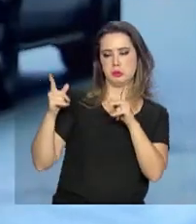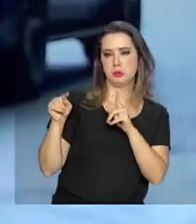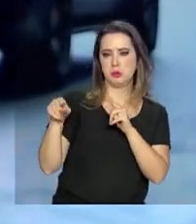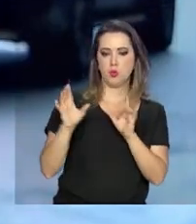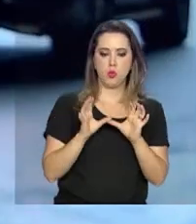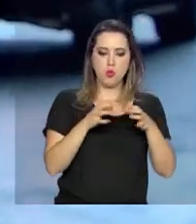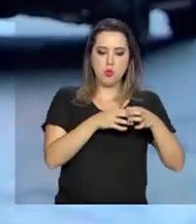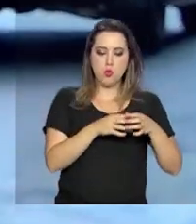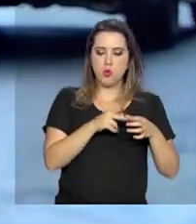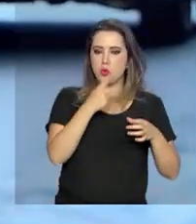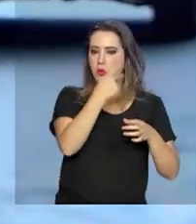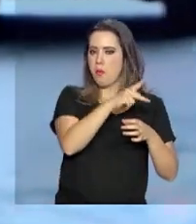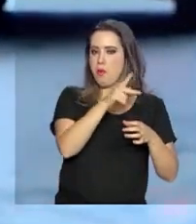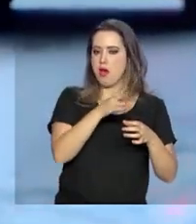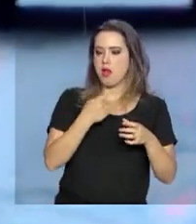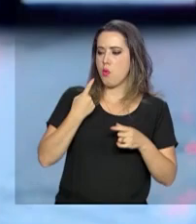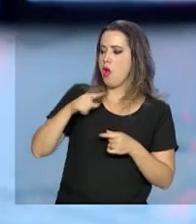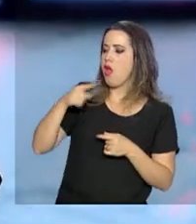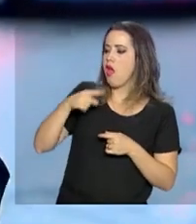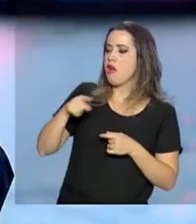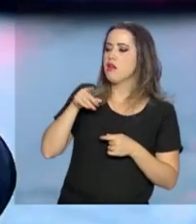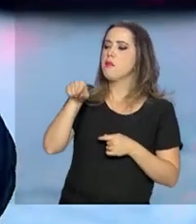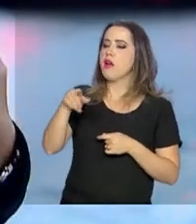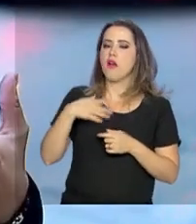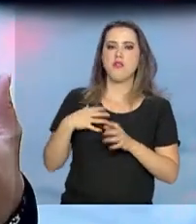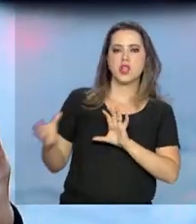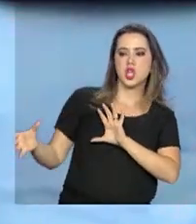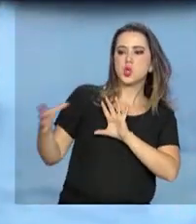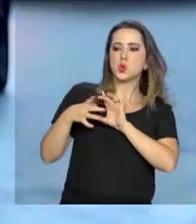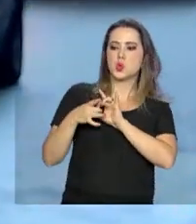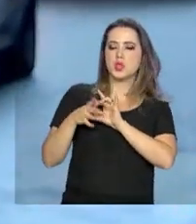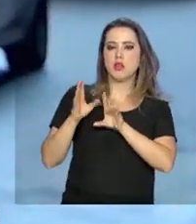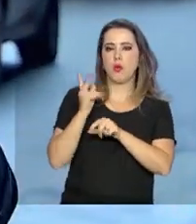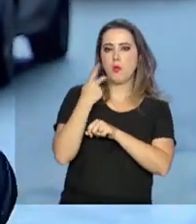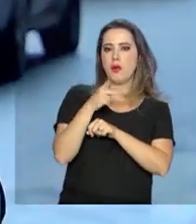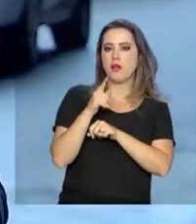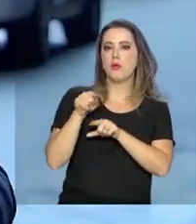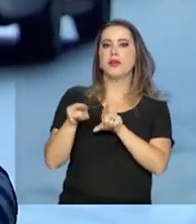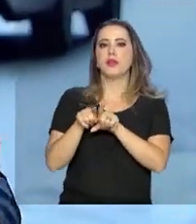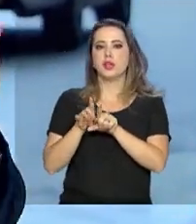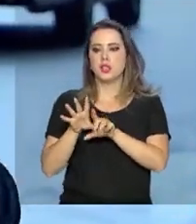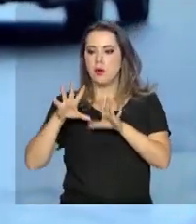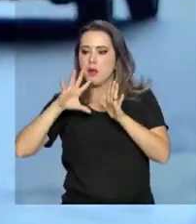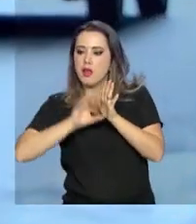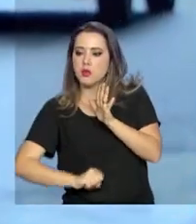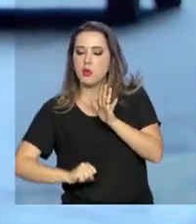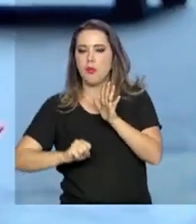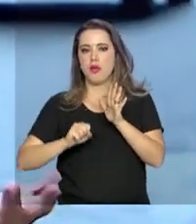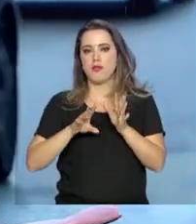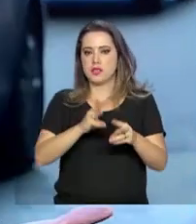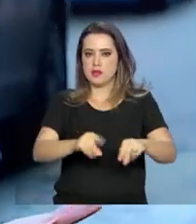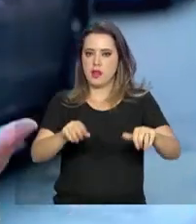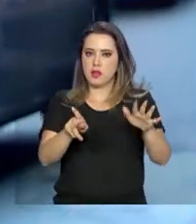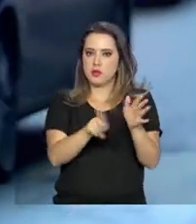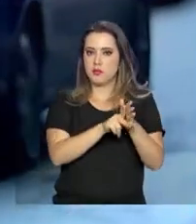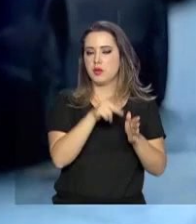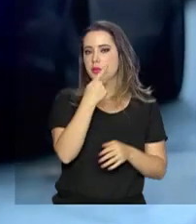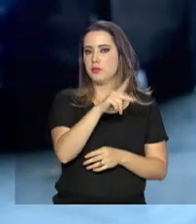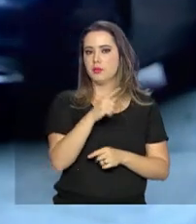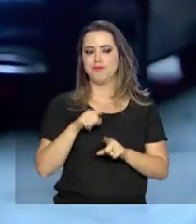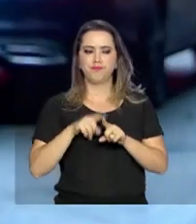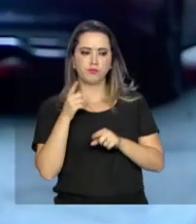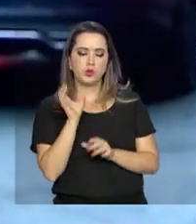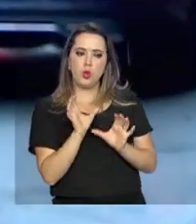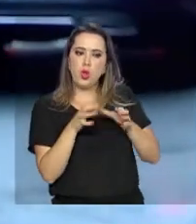um lado, os paraguaios reclamavam, diziam que eles não se misturavam e que também tomavam as terras do Paraguai. Já os brasileiros se